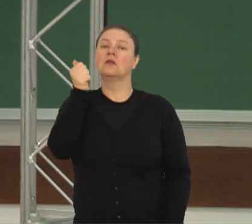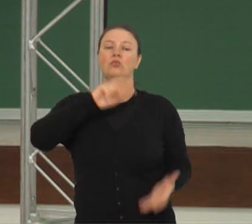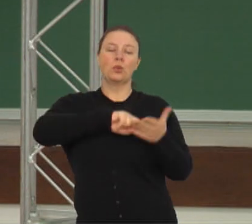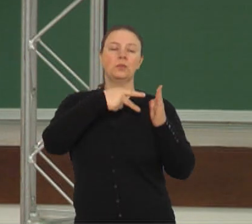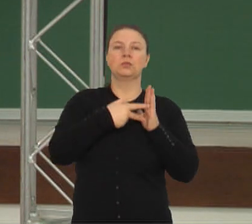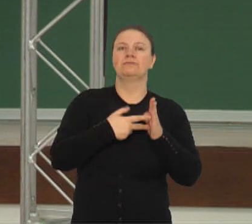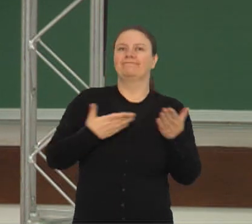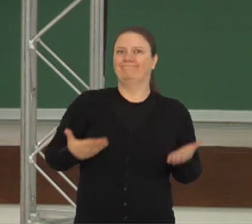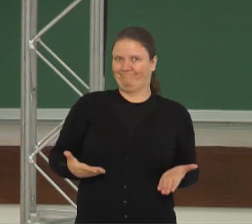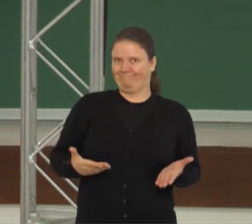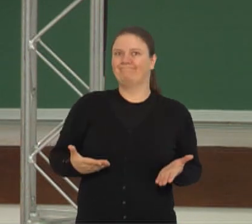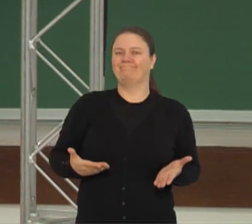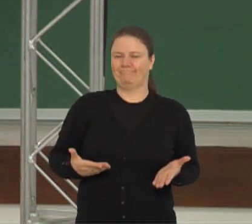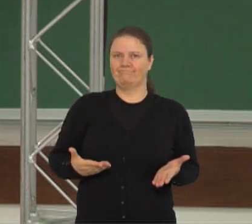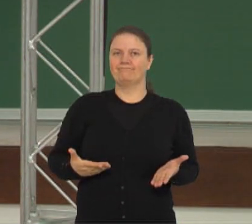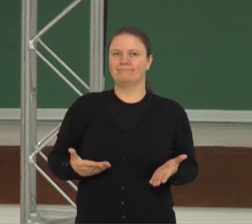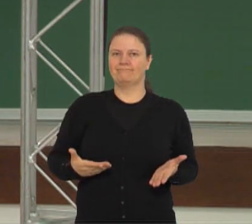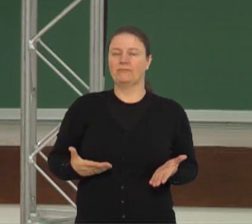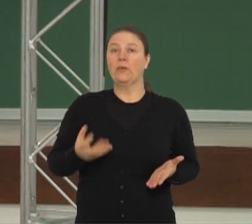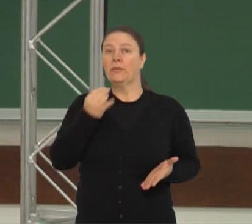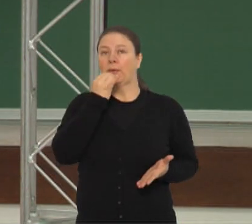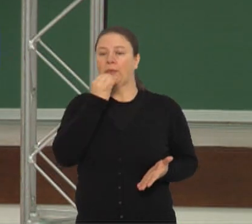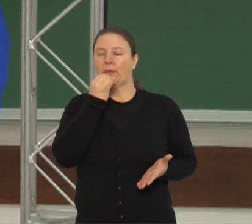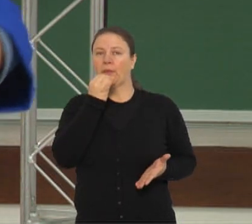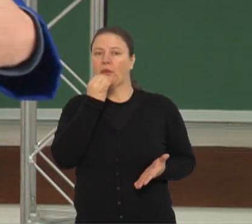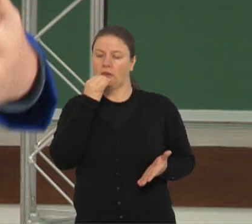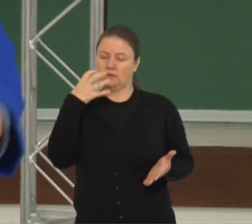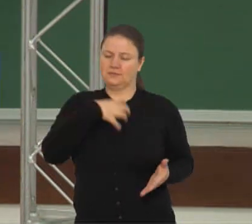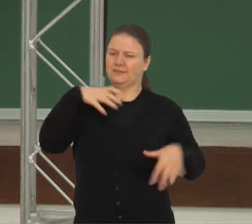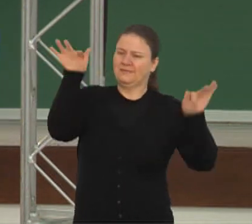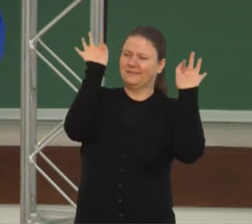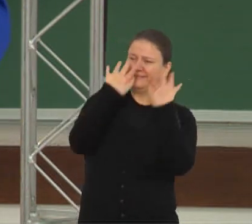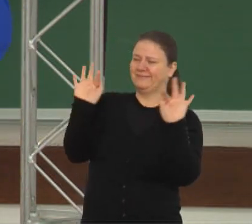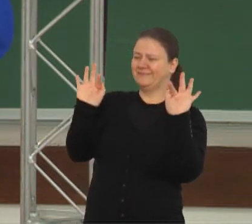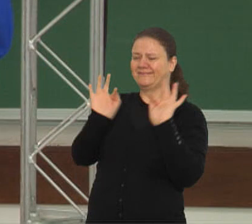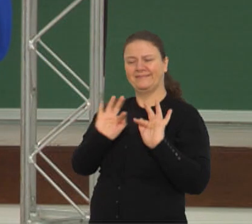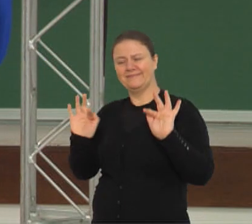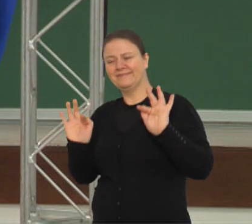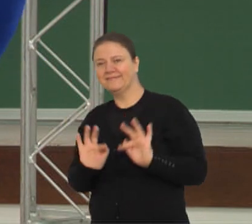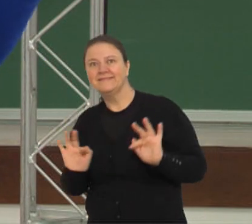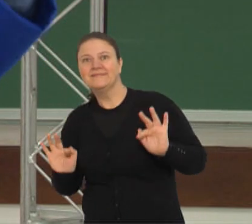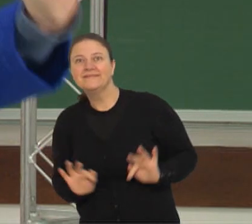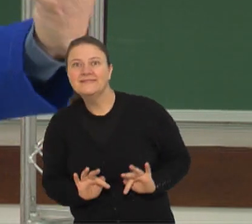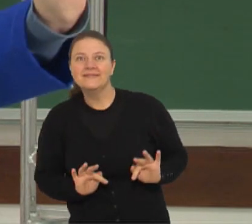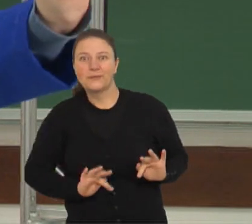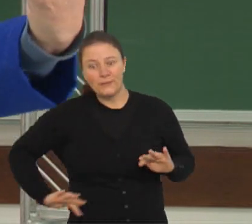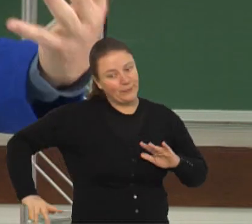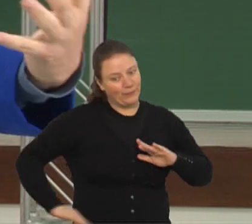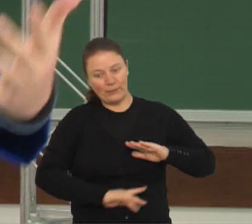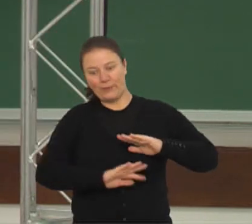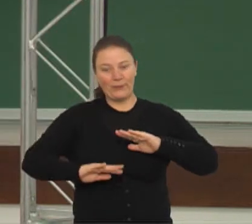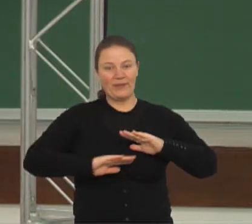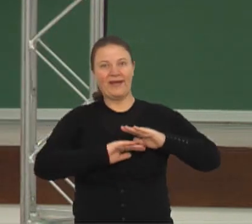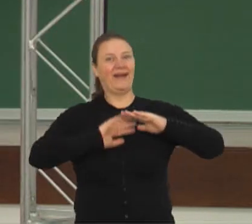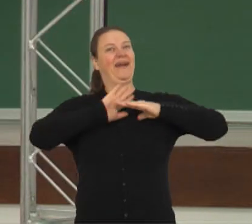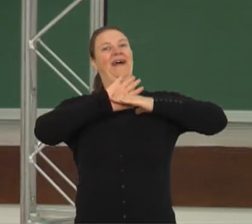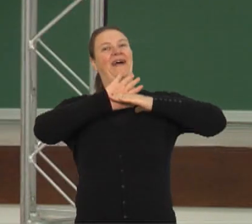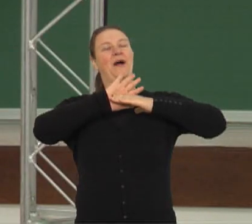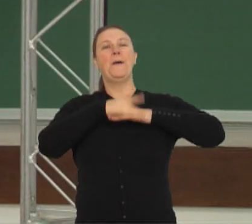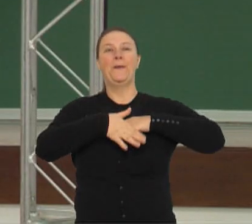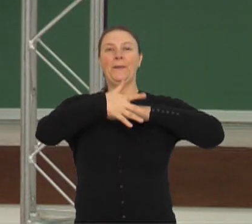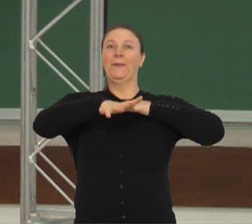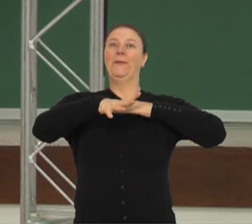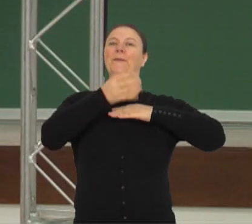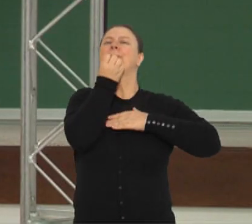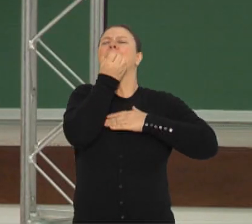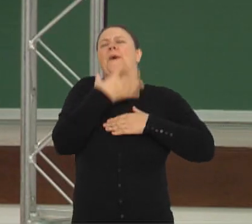significado. Então a felicidade é você estar cheio desse espírito bom.